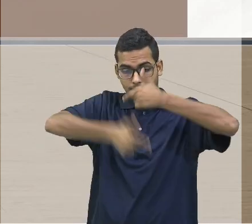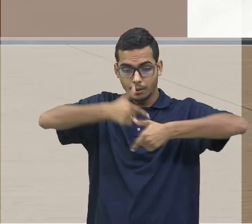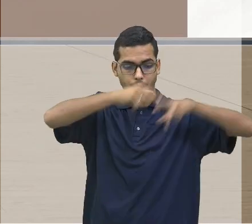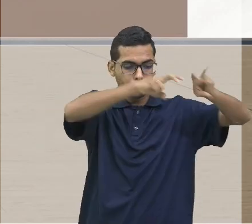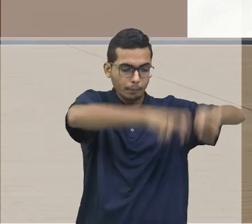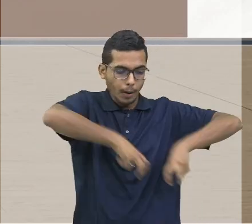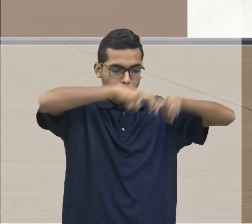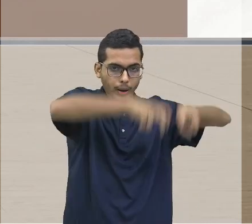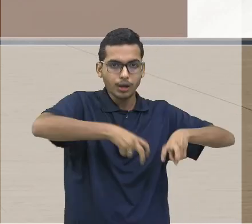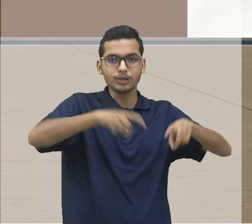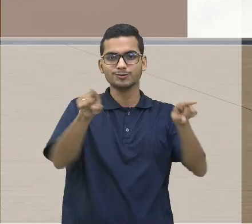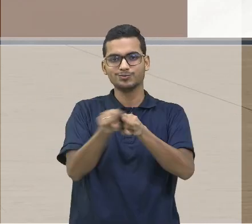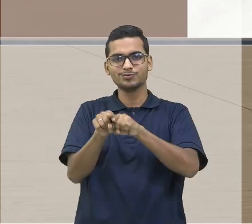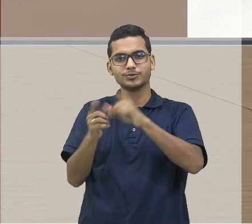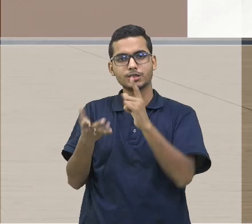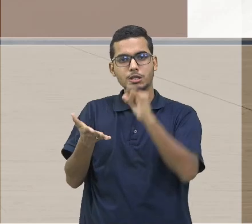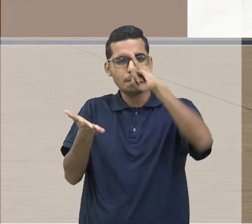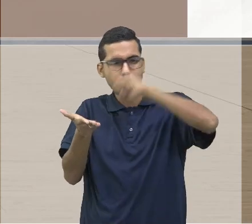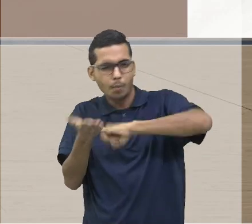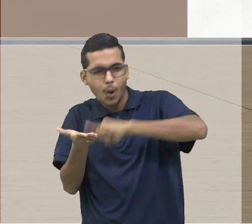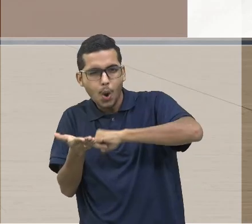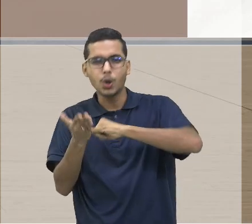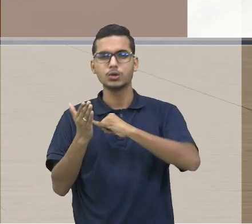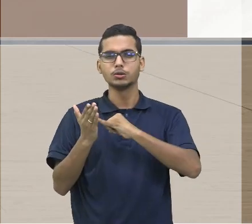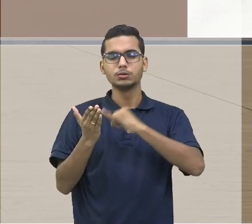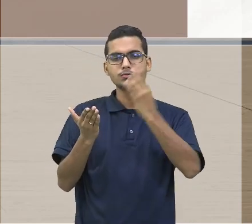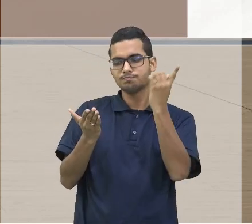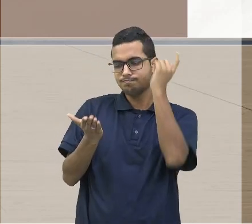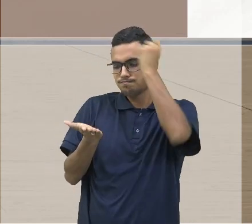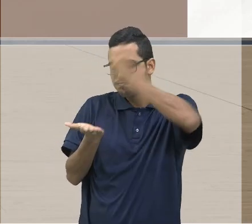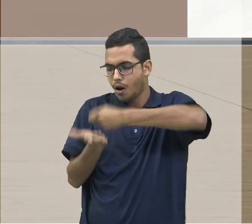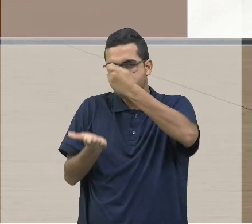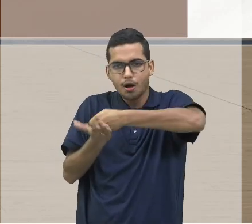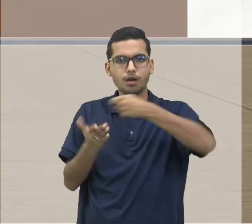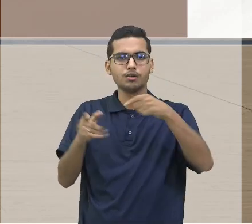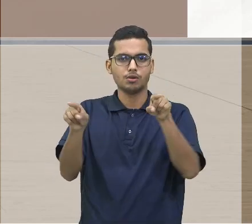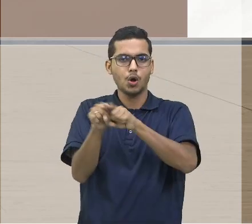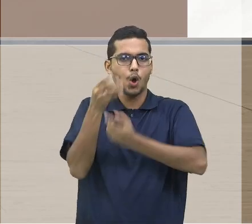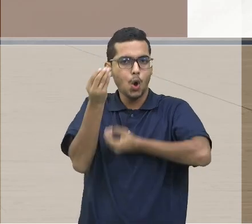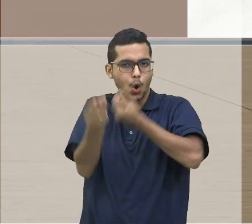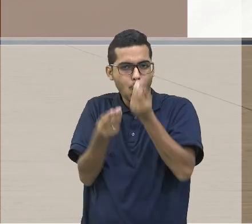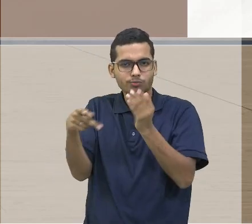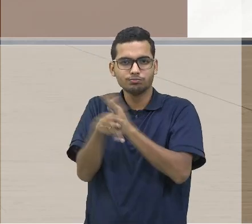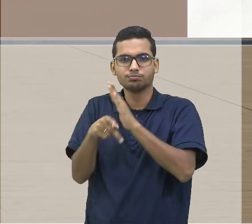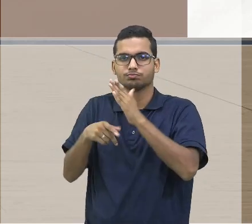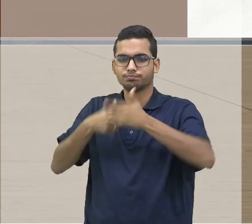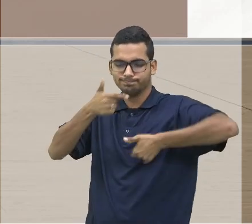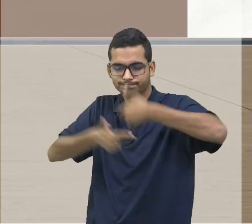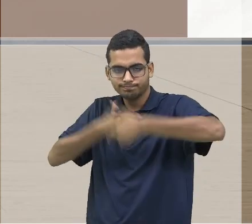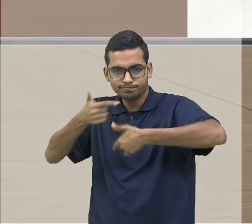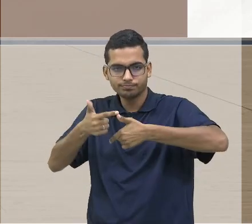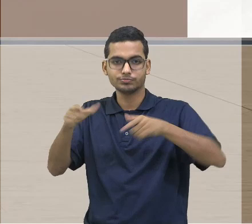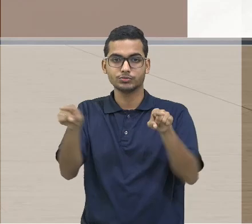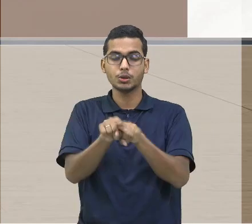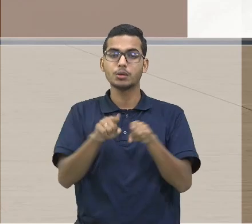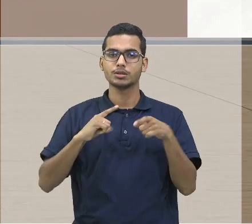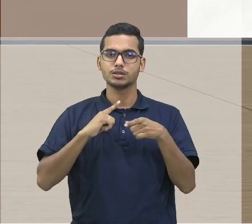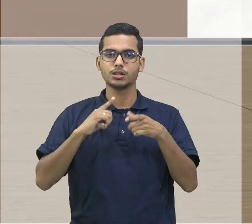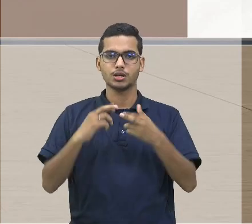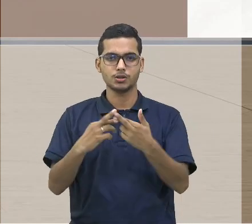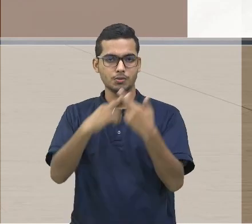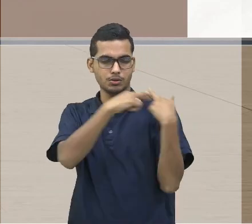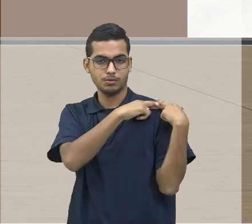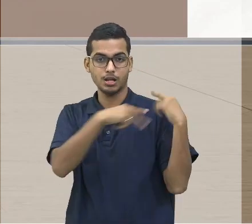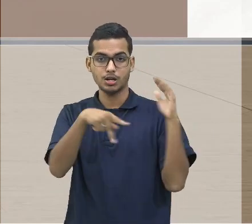senhor cumpra a obrigação de proteger militarmente, tá bom? Esse feudo, ok? O que mais